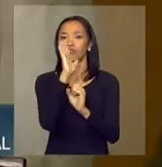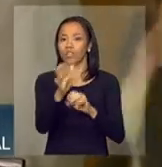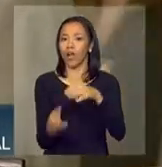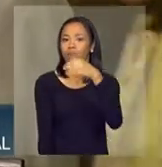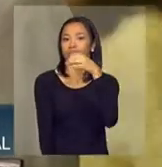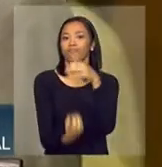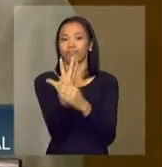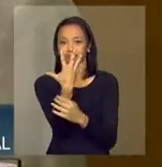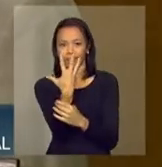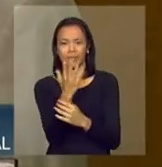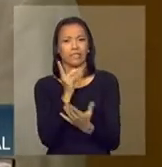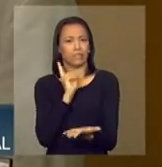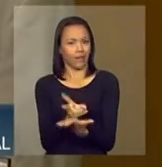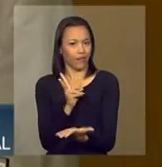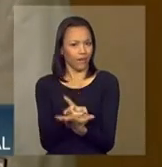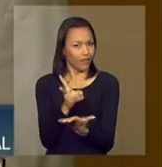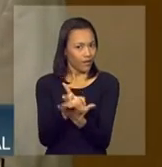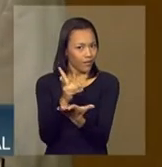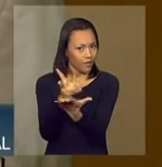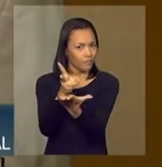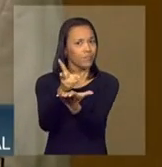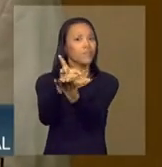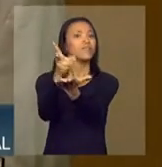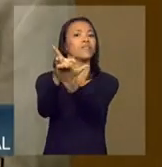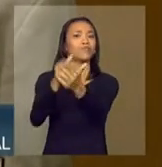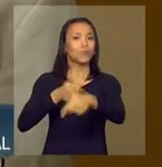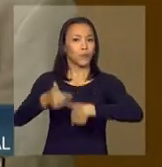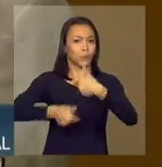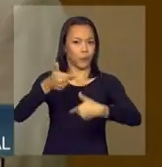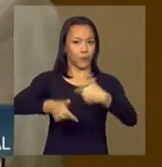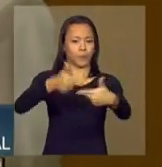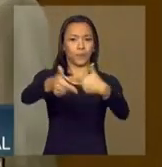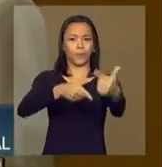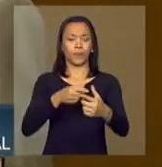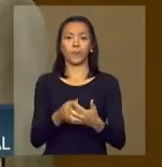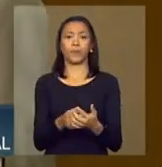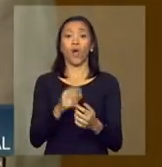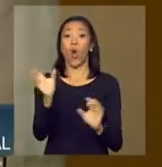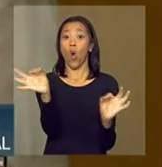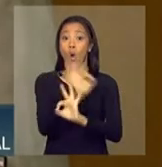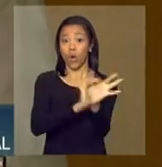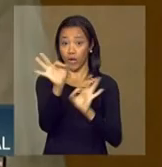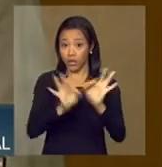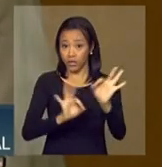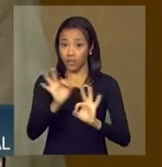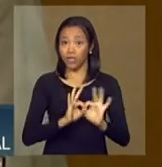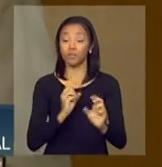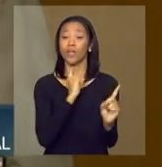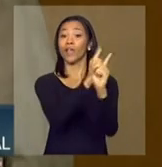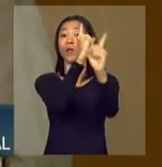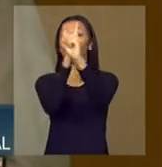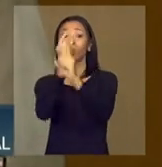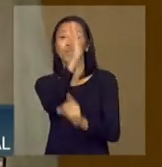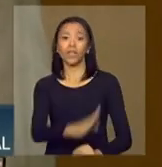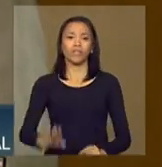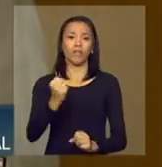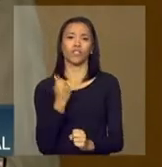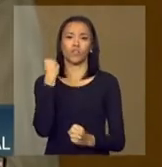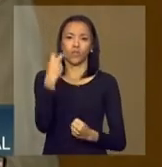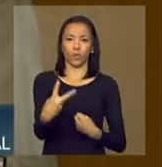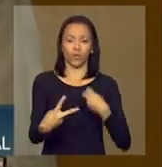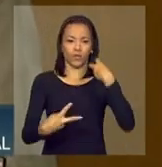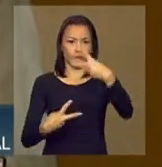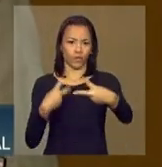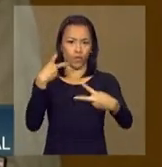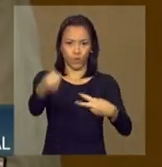existência, contínuo e regular, realizando encontros nacionais a cada 2 anos. Vocês receberam a carta, não vou me